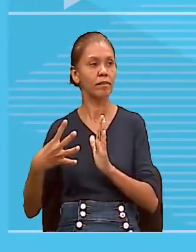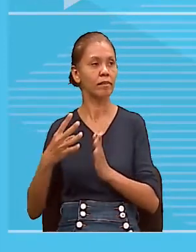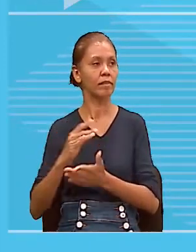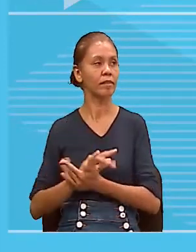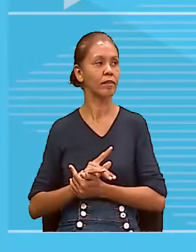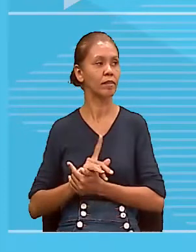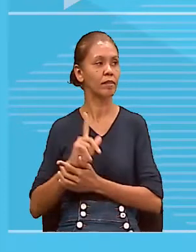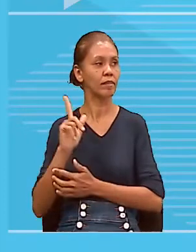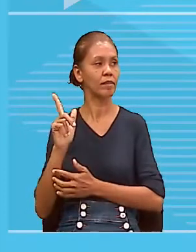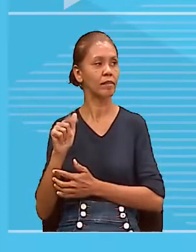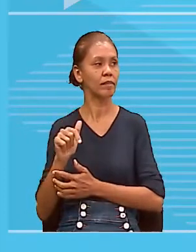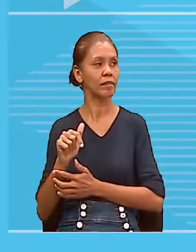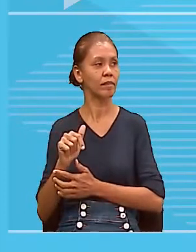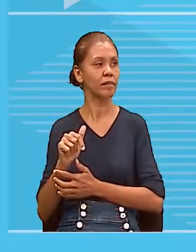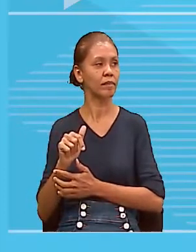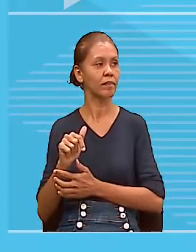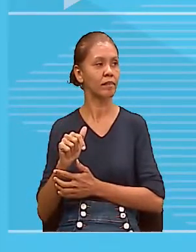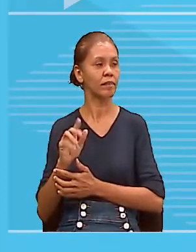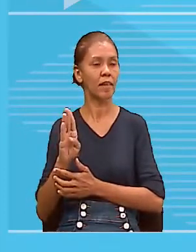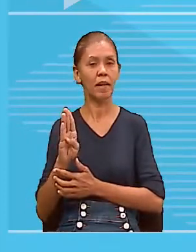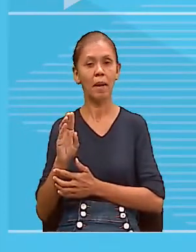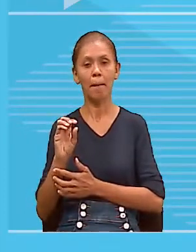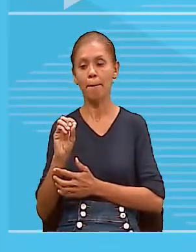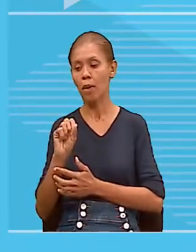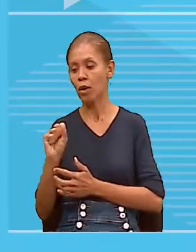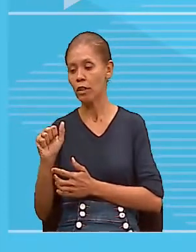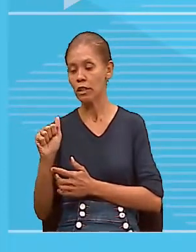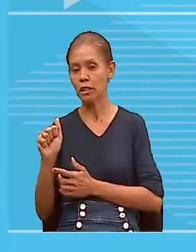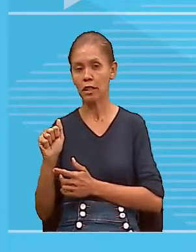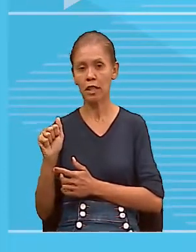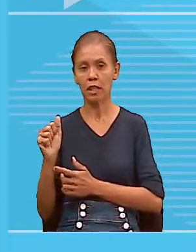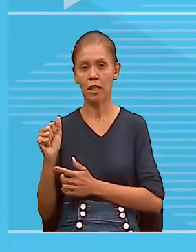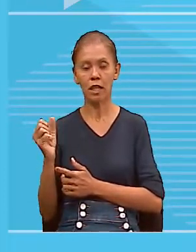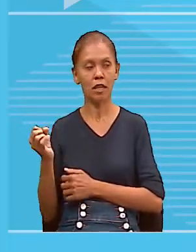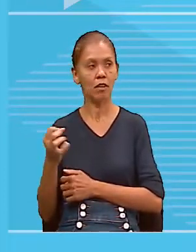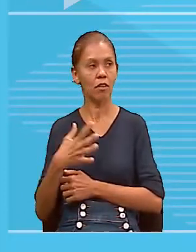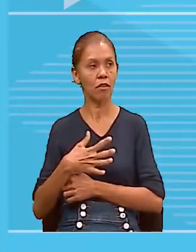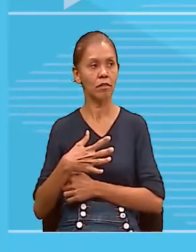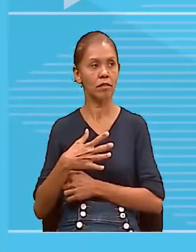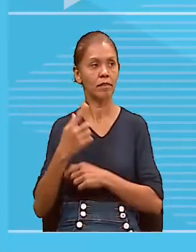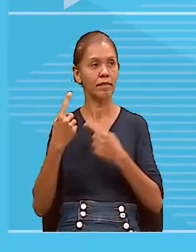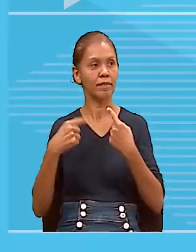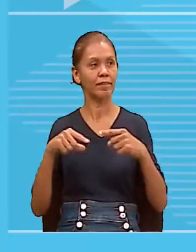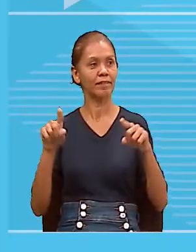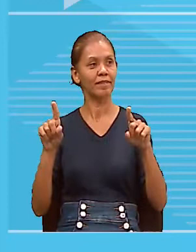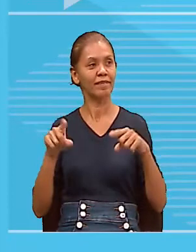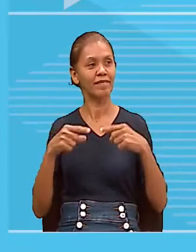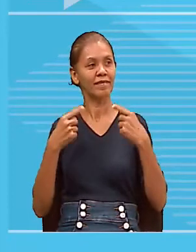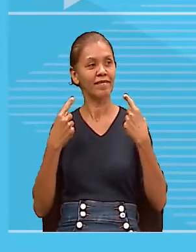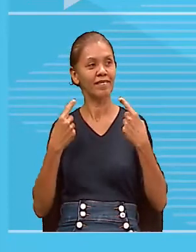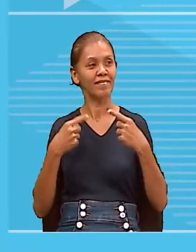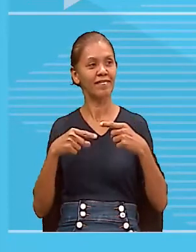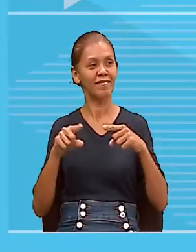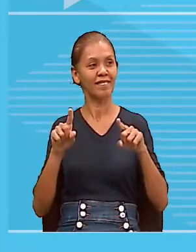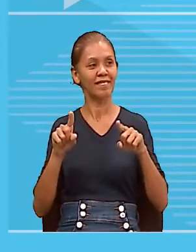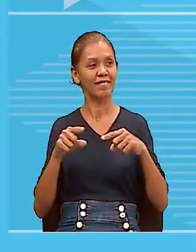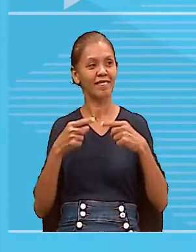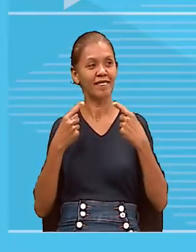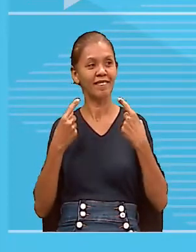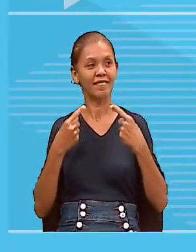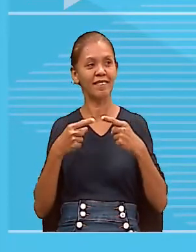Bossa Nova Bossa Nova mesmo é ser presidente Desta Terra descoberta por Cabral